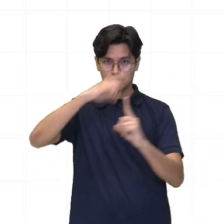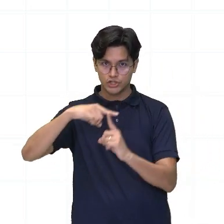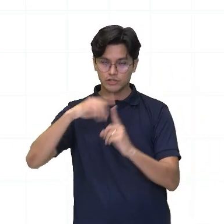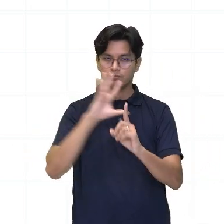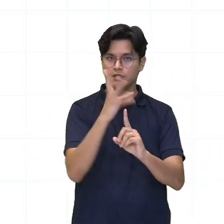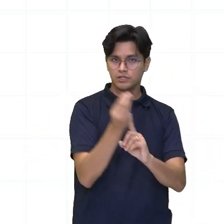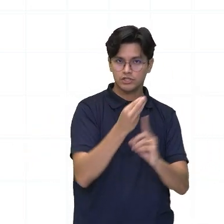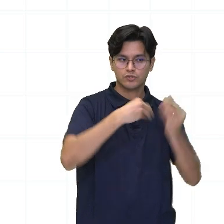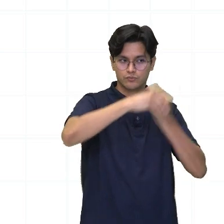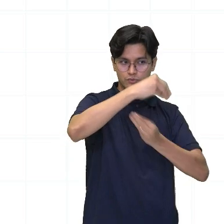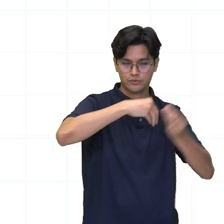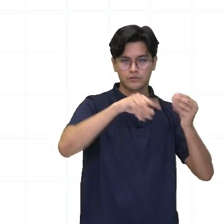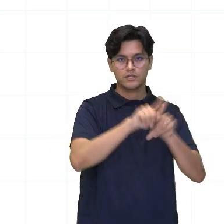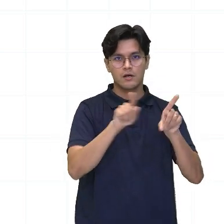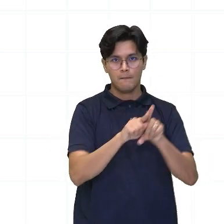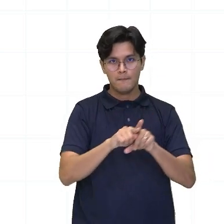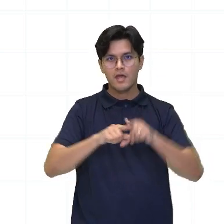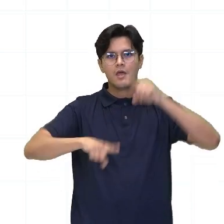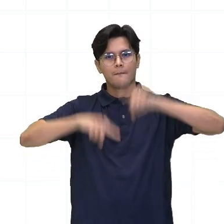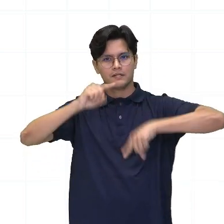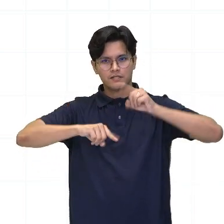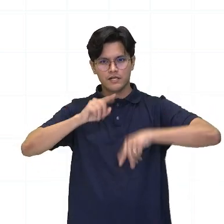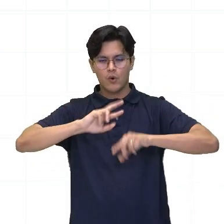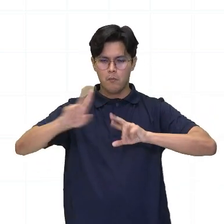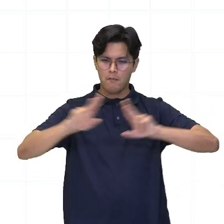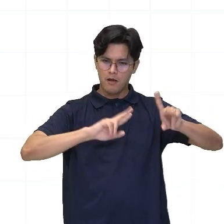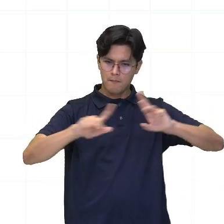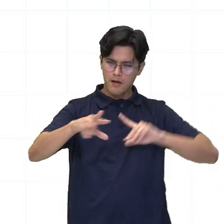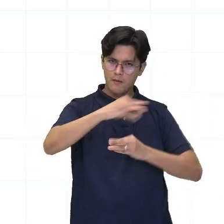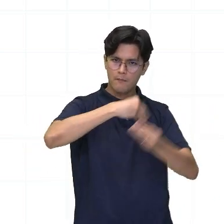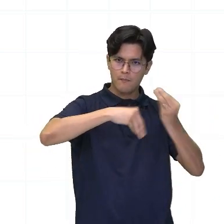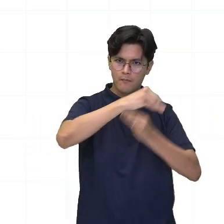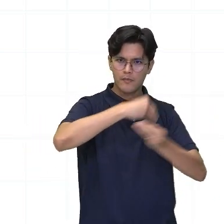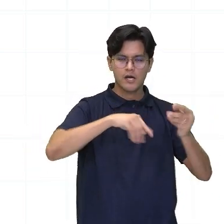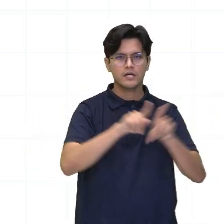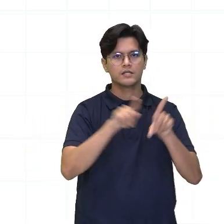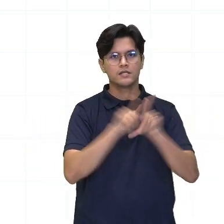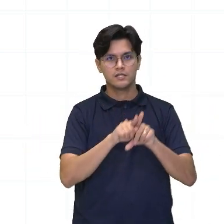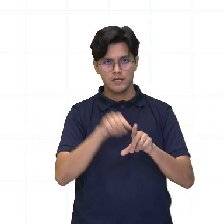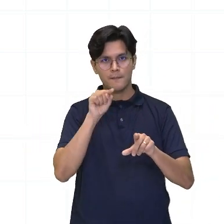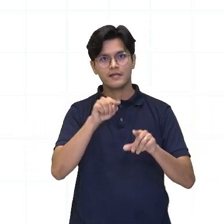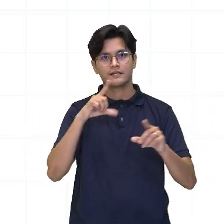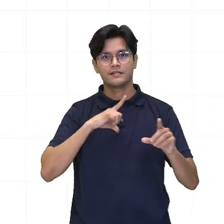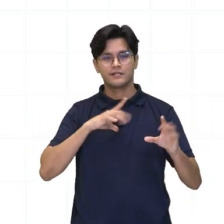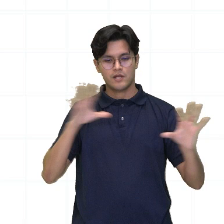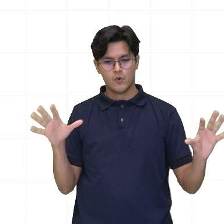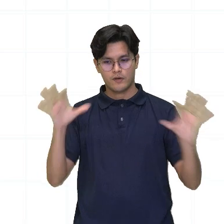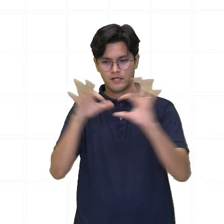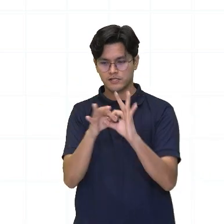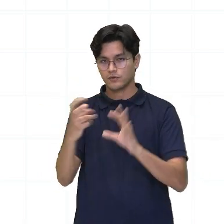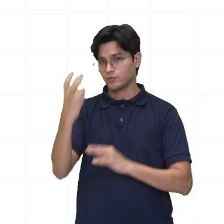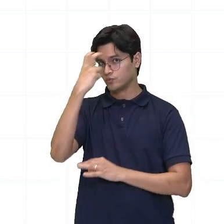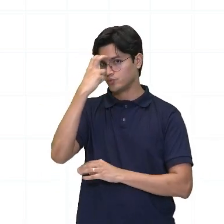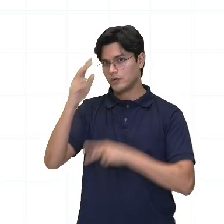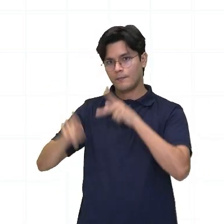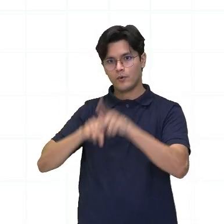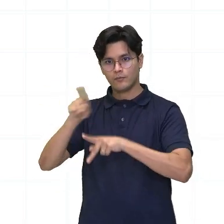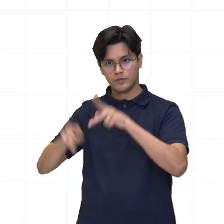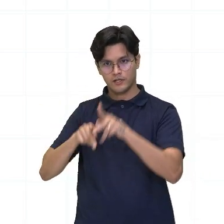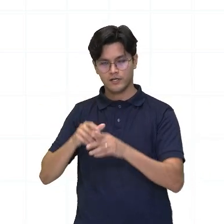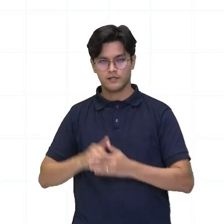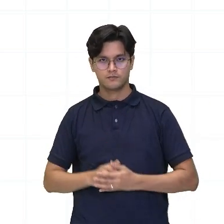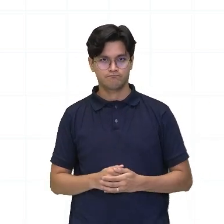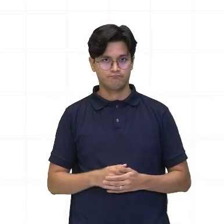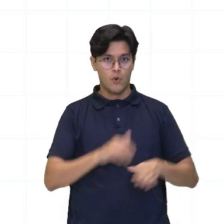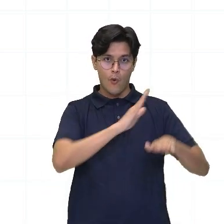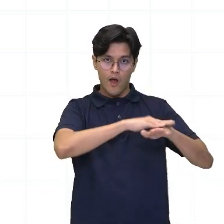diferentes materiais para a produção das obras e a aproximação da cultura popular. As obras contemporâneas, elas possuem